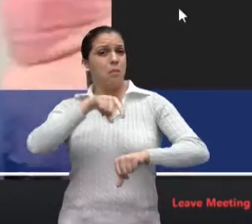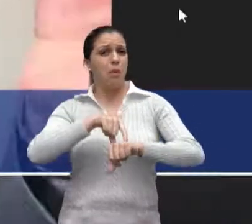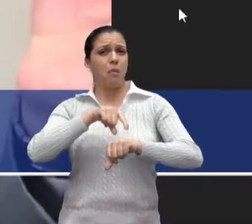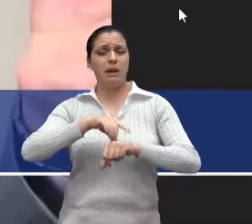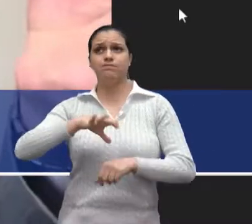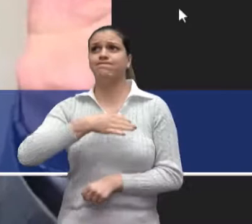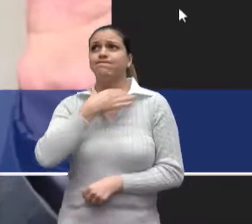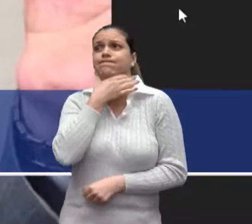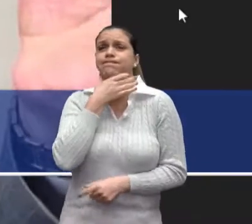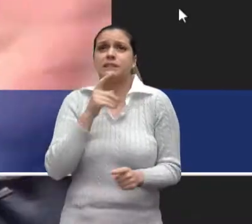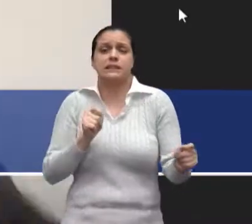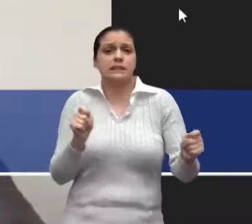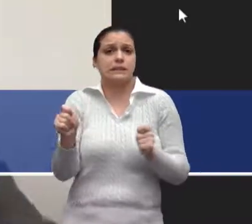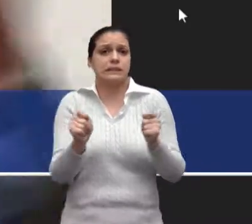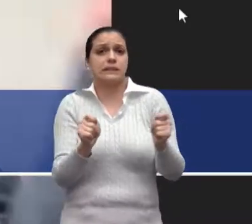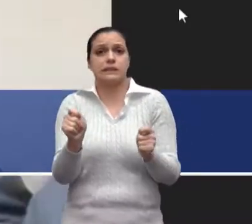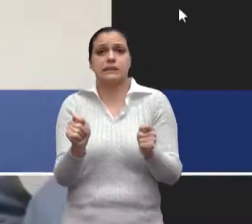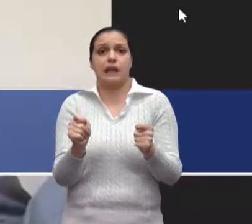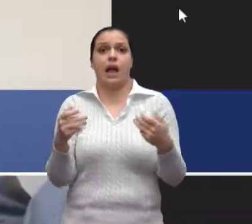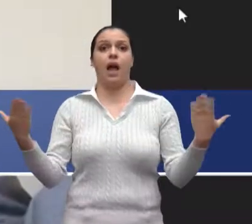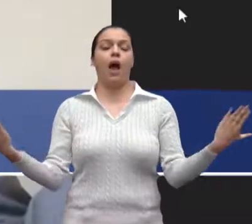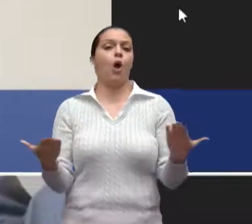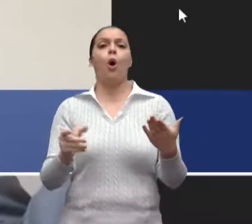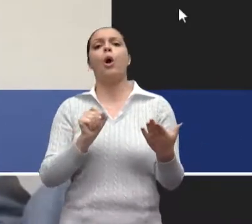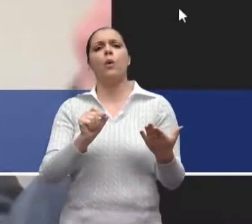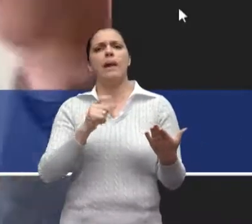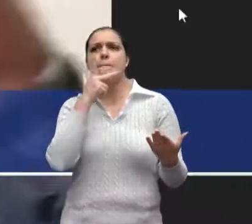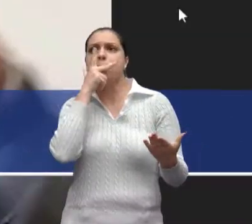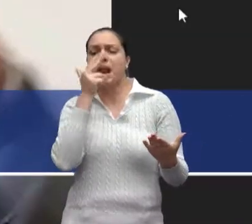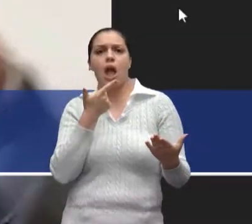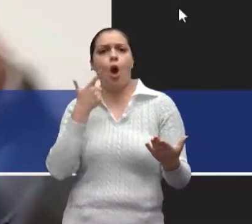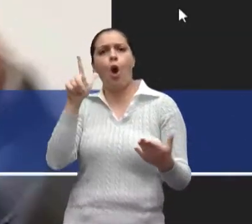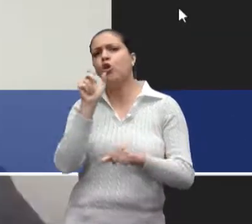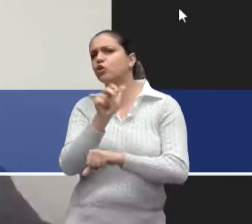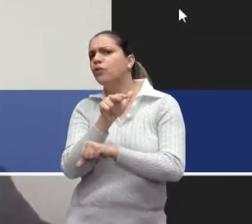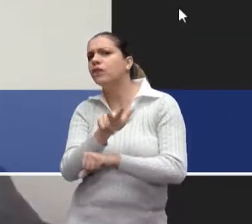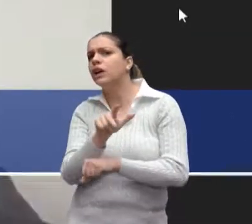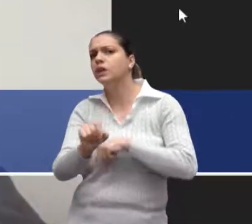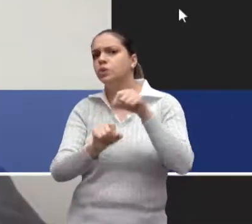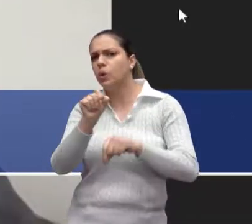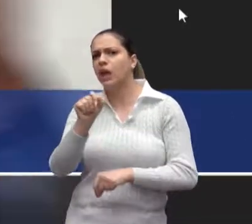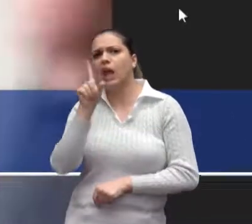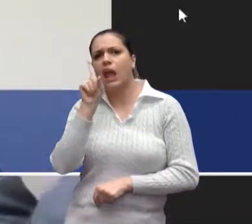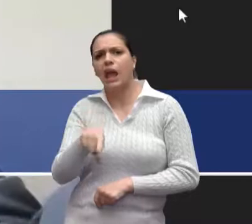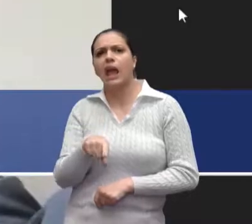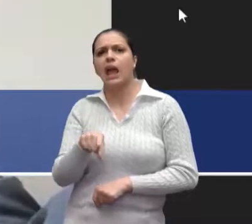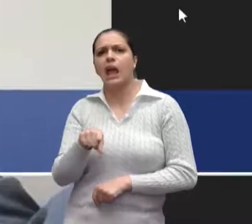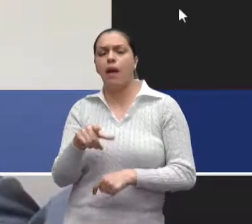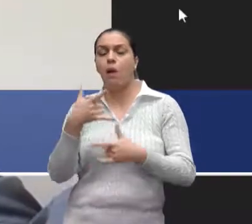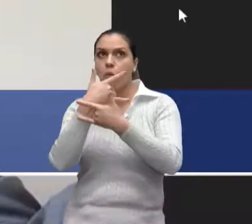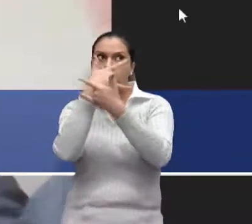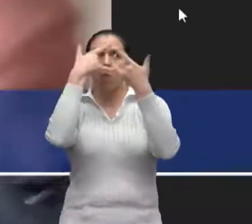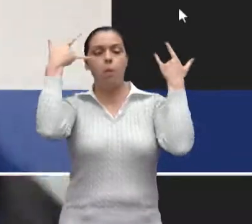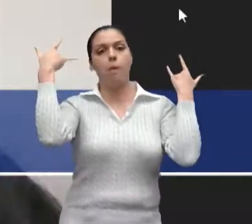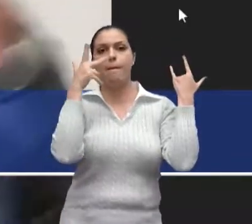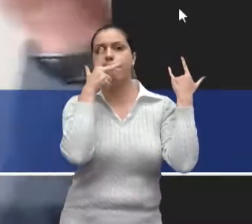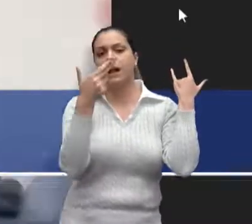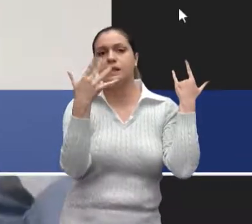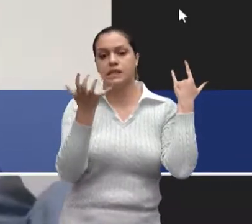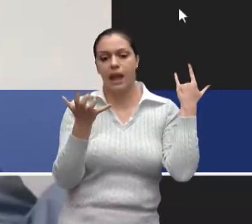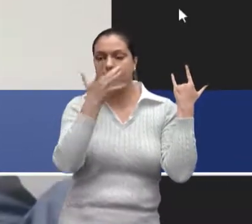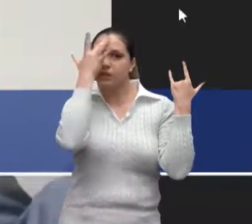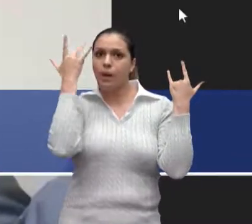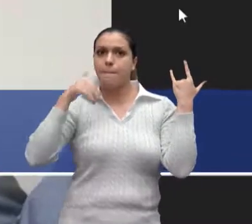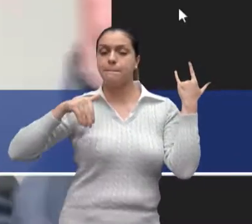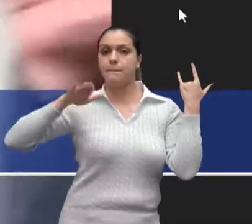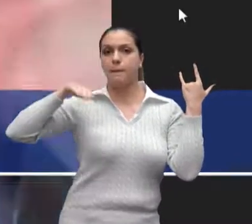nesse momento de crise, que nós temos o coronavírus, tenha um outro vírus, que é o vírus da exploração, o vírus